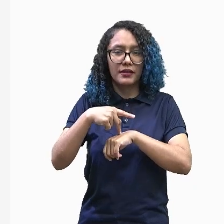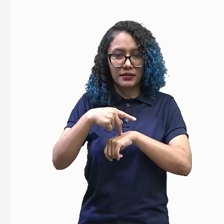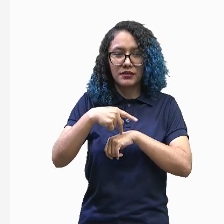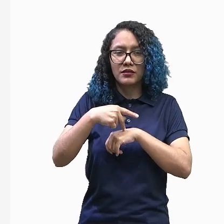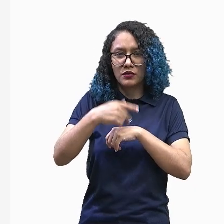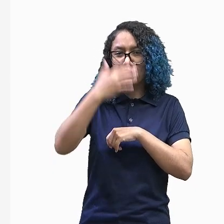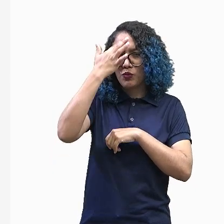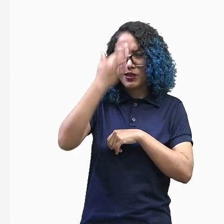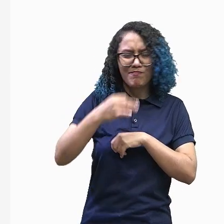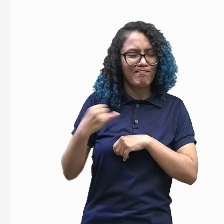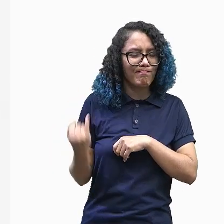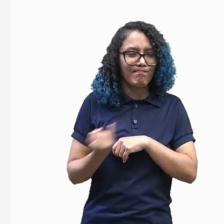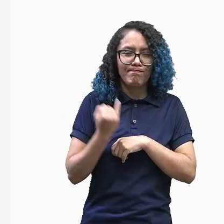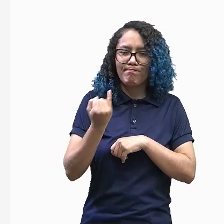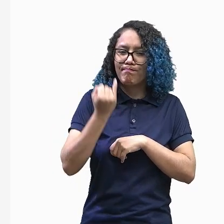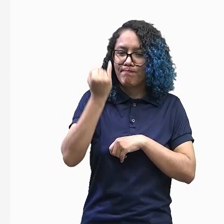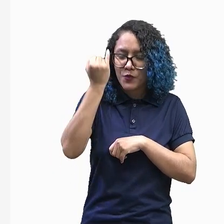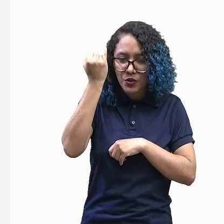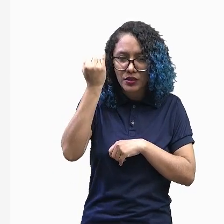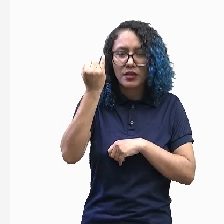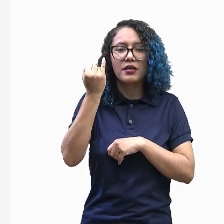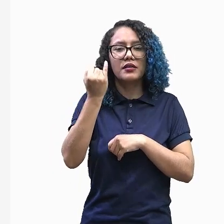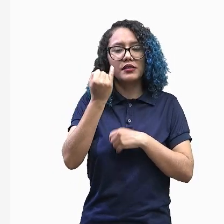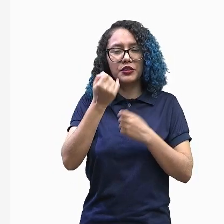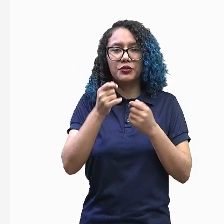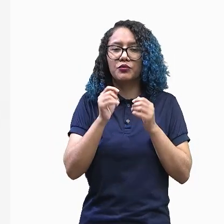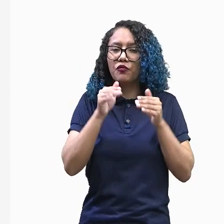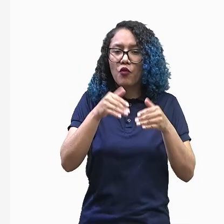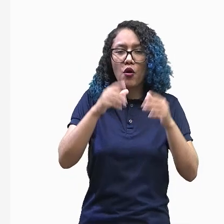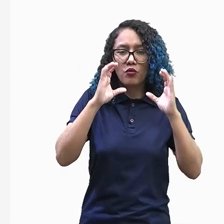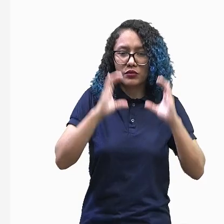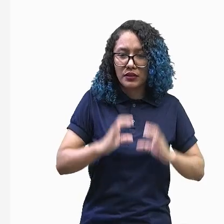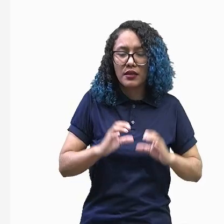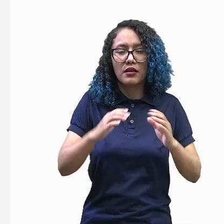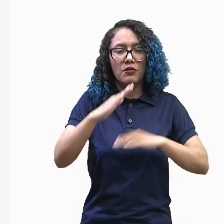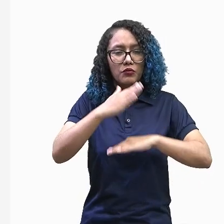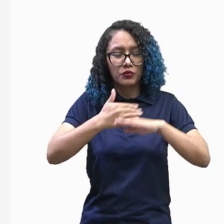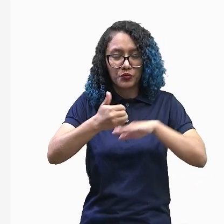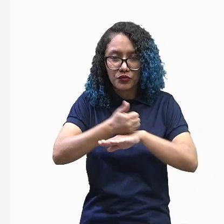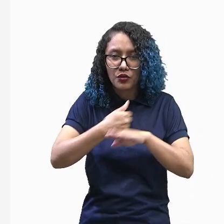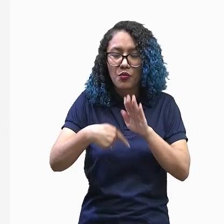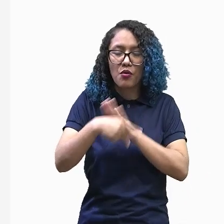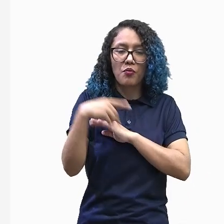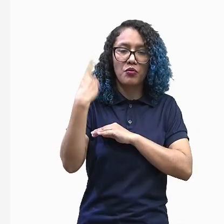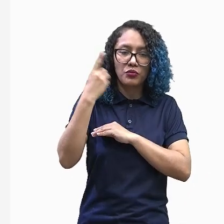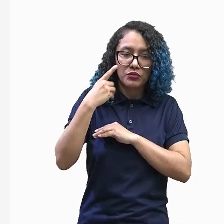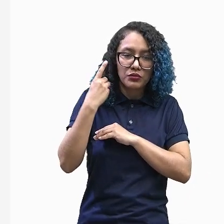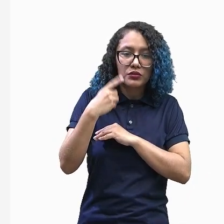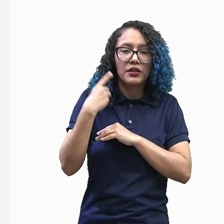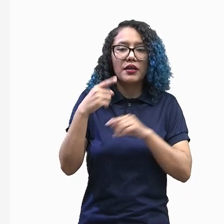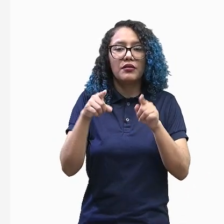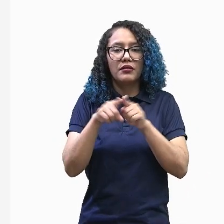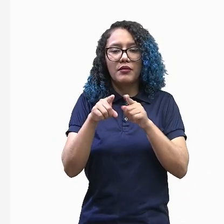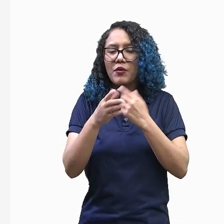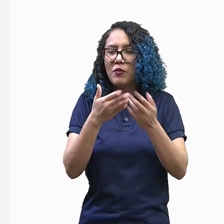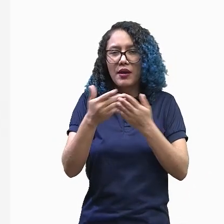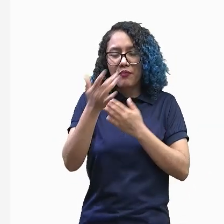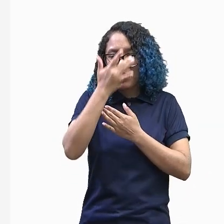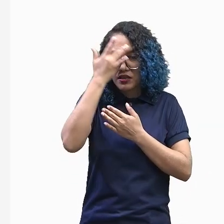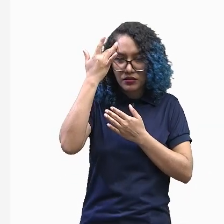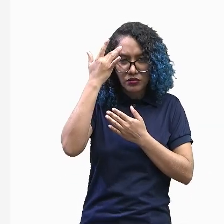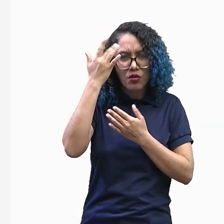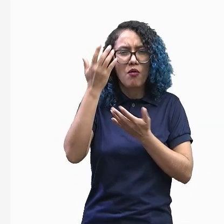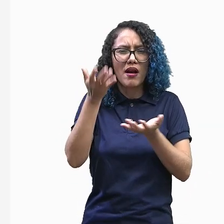essencial para os cidadãos, profissionais do direito e qualquer pessoa que busque entender as regras que regem